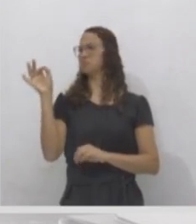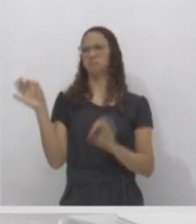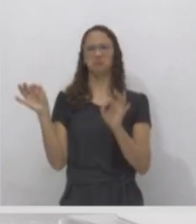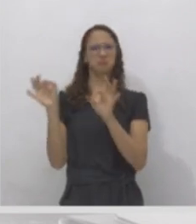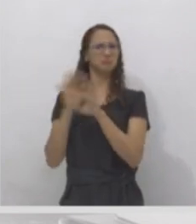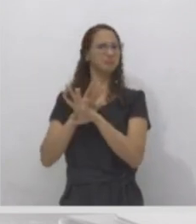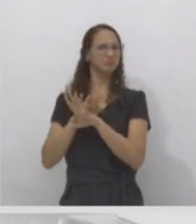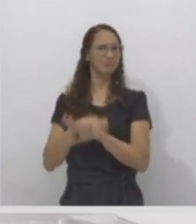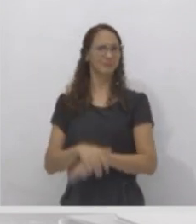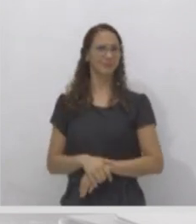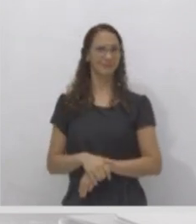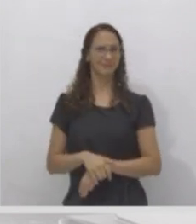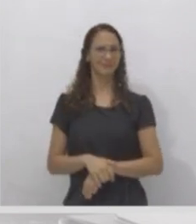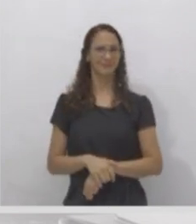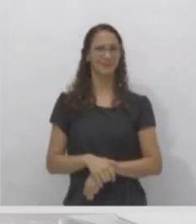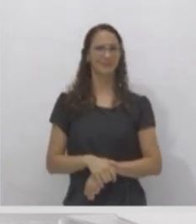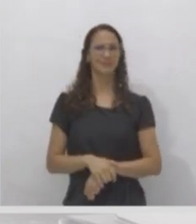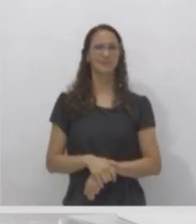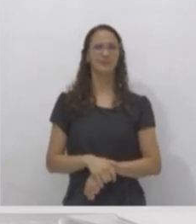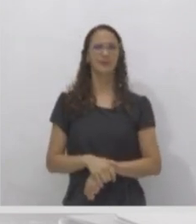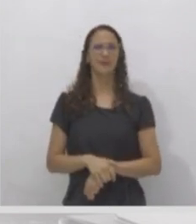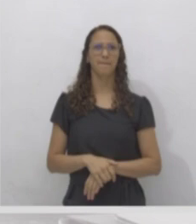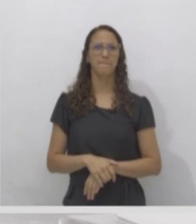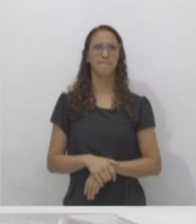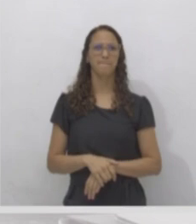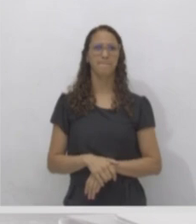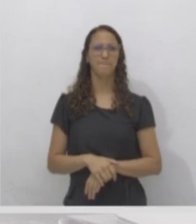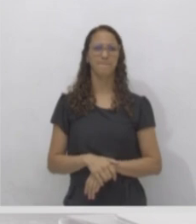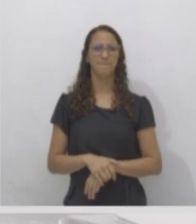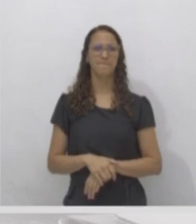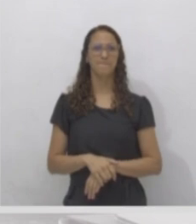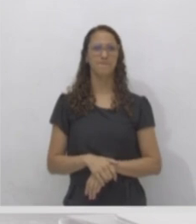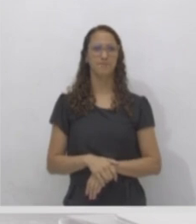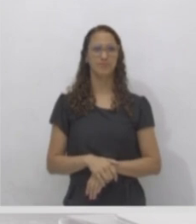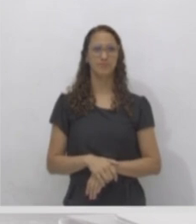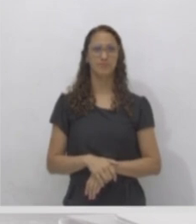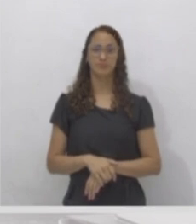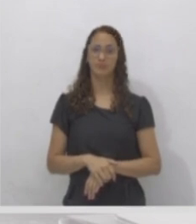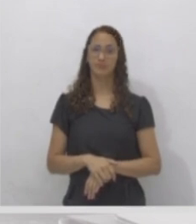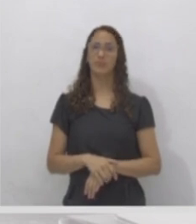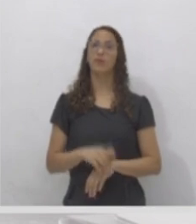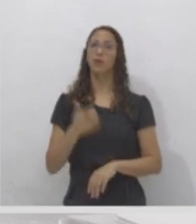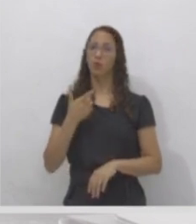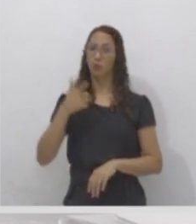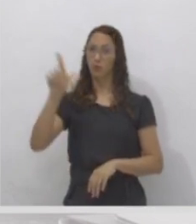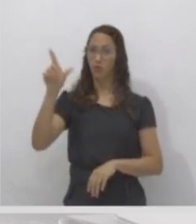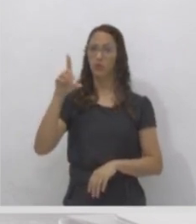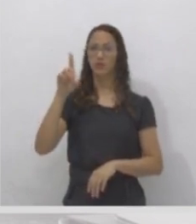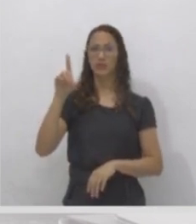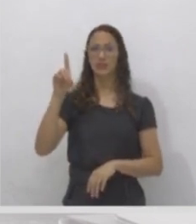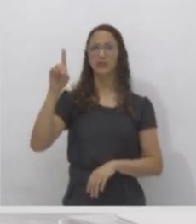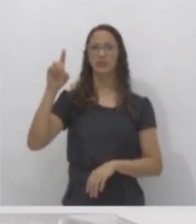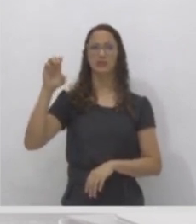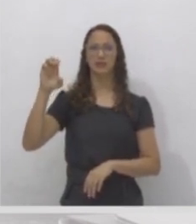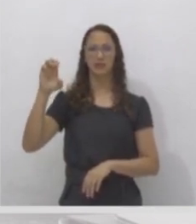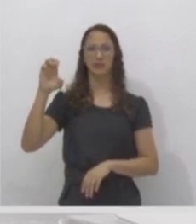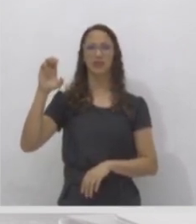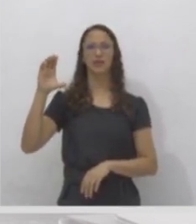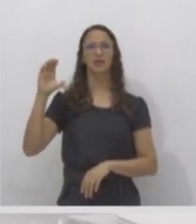aqui. Em seguida, nós temos a outra decomposição. Agora é chamada de